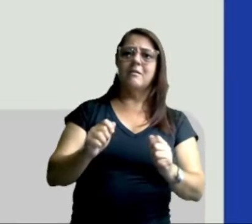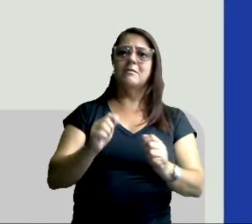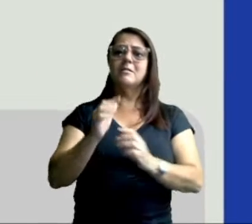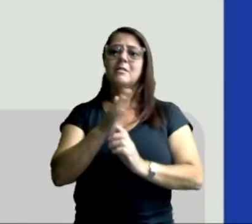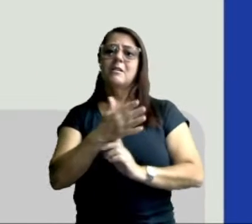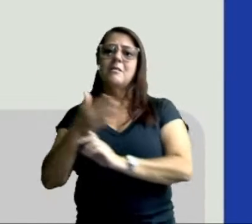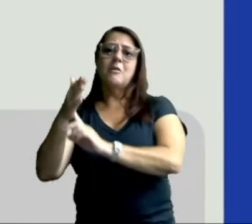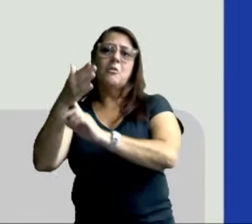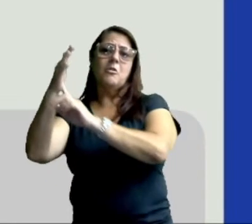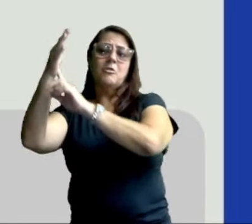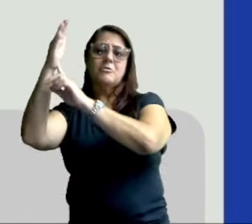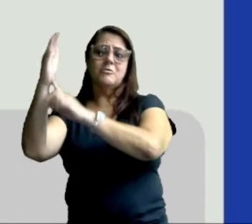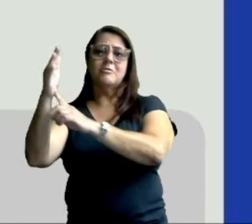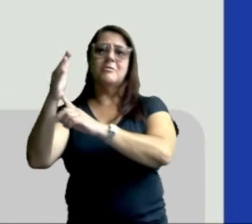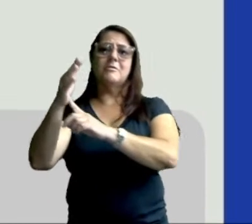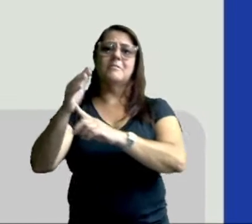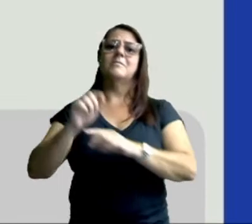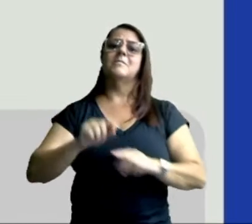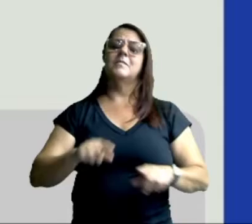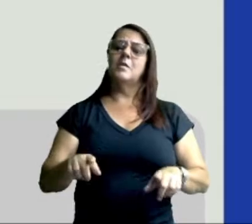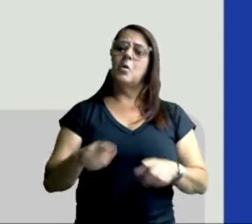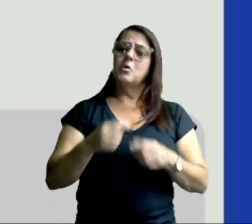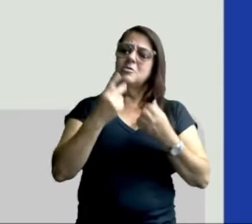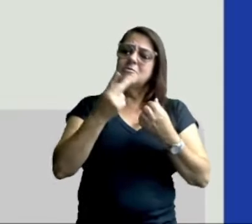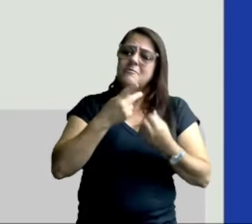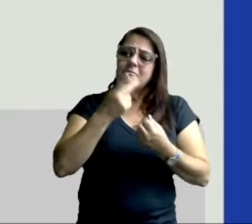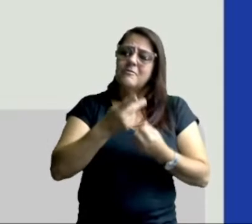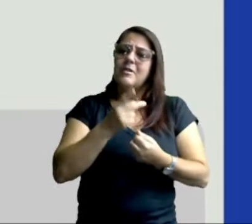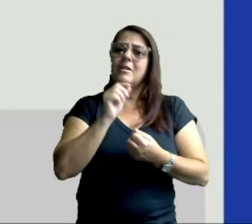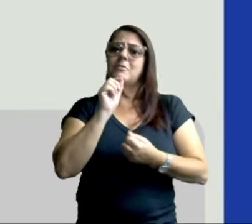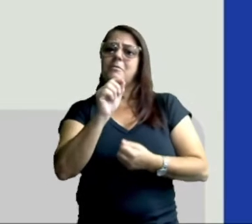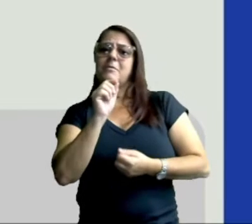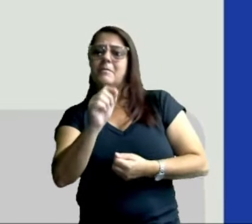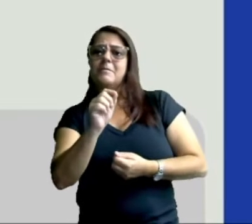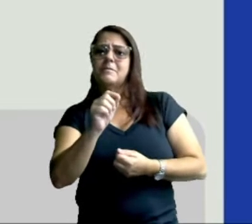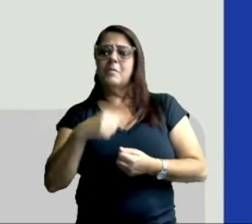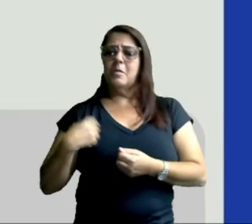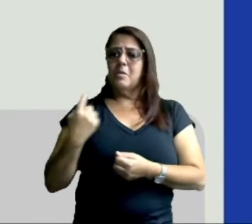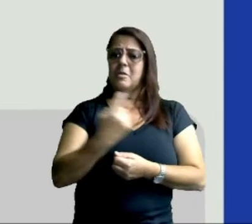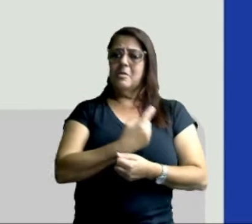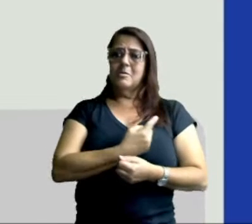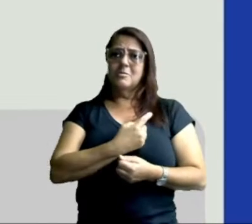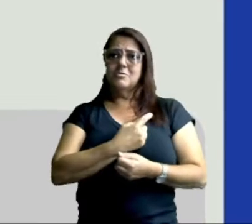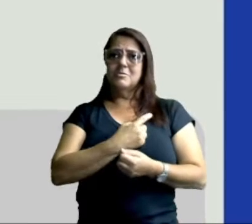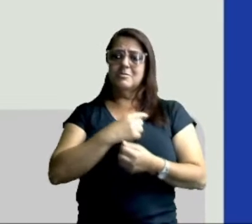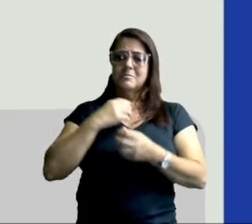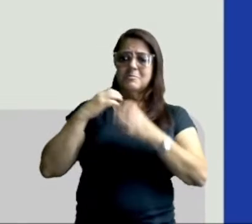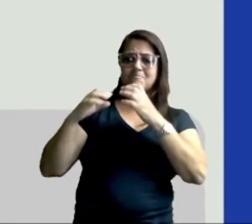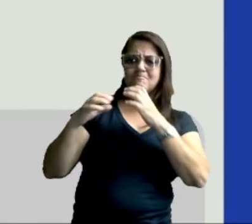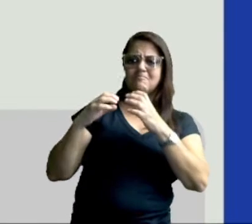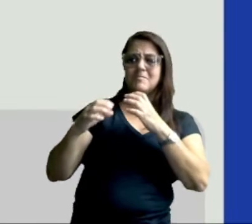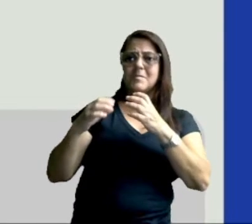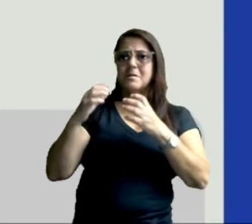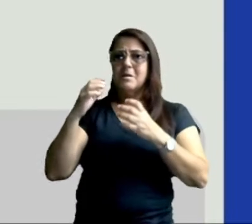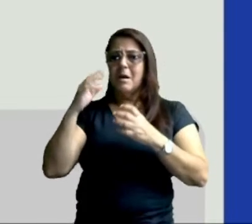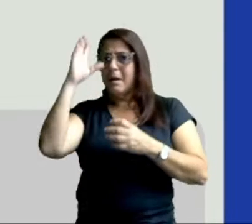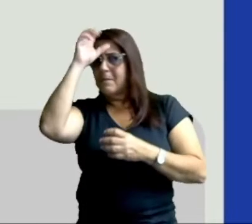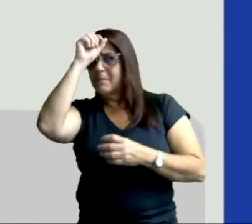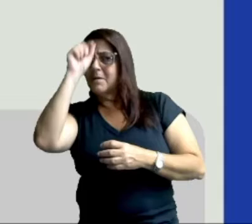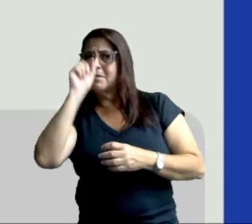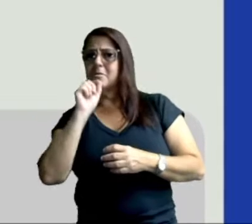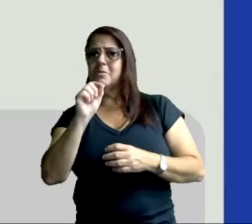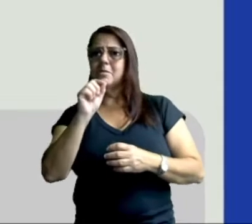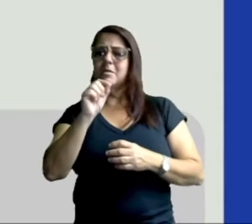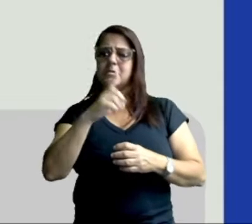do ofício, né? E quando a gente menciona a tecnologia, nós estamos nos referindo a algo que teve